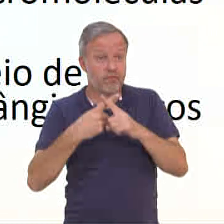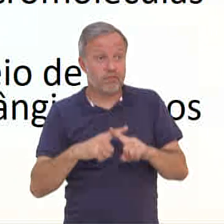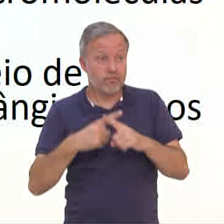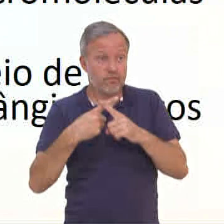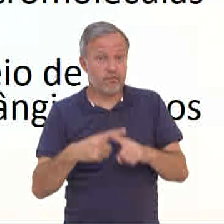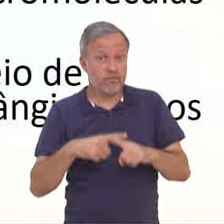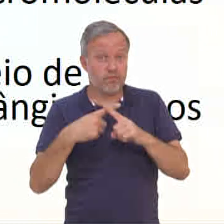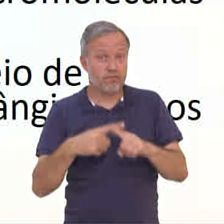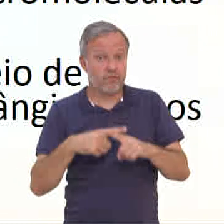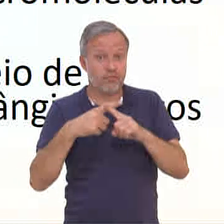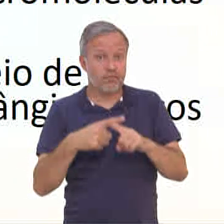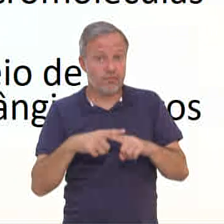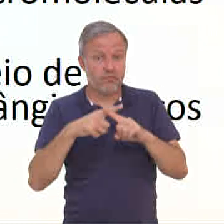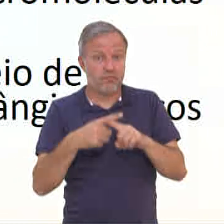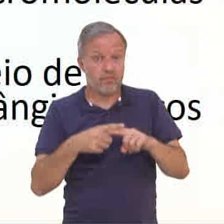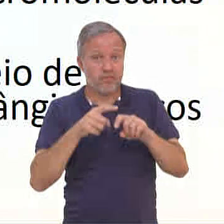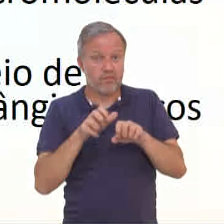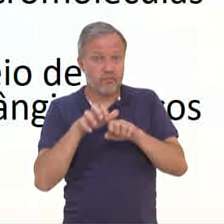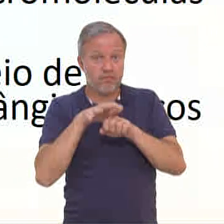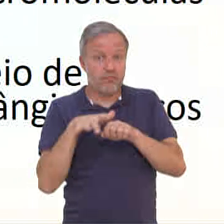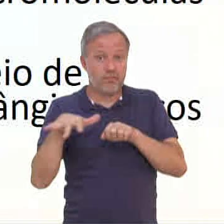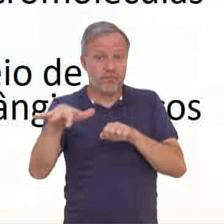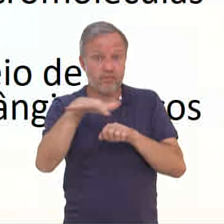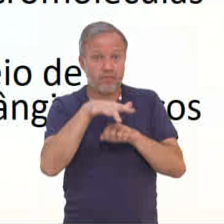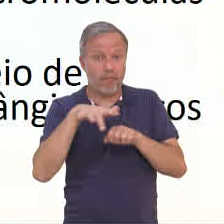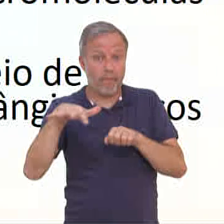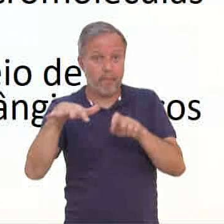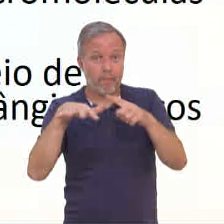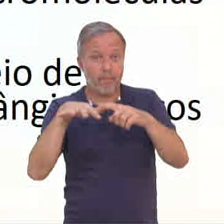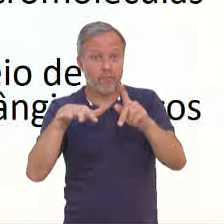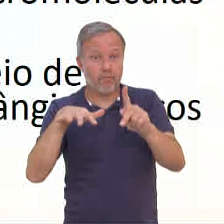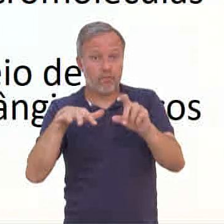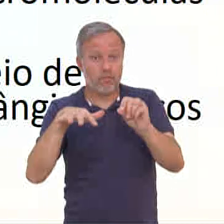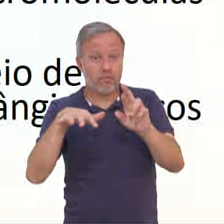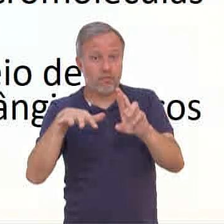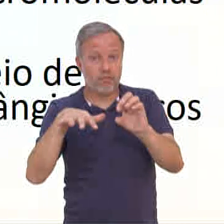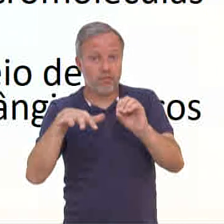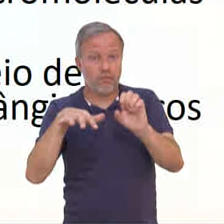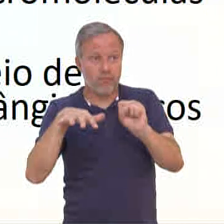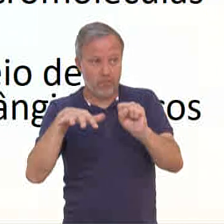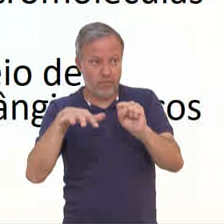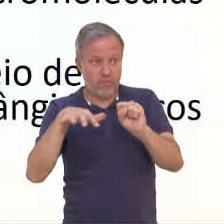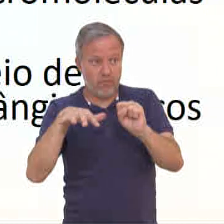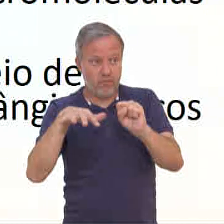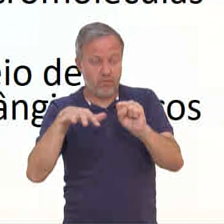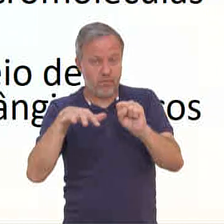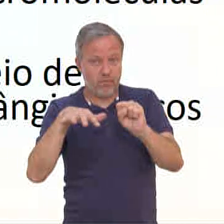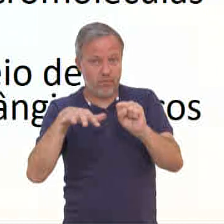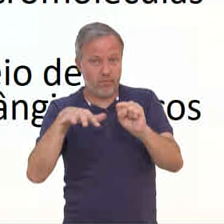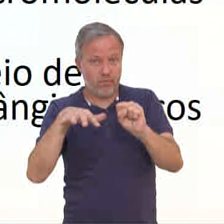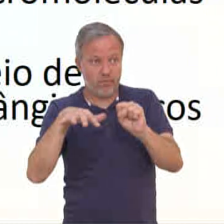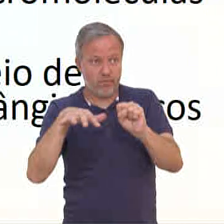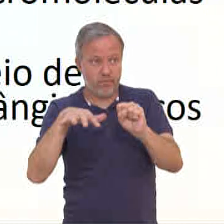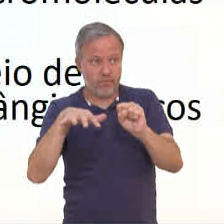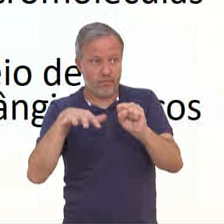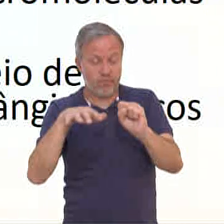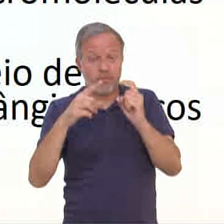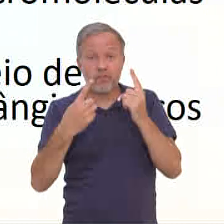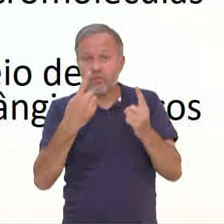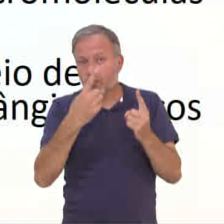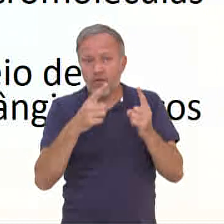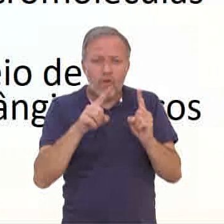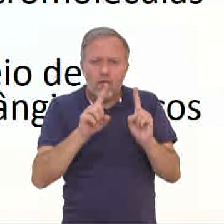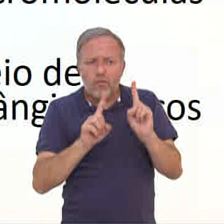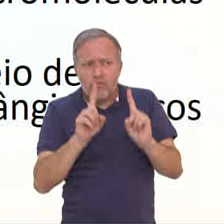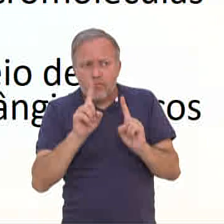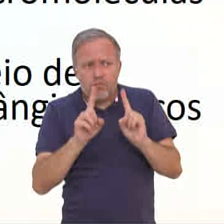meio de esporos, formados em estruturas denominadas esporângios, ascos e basídeos. Olhando para cada uma das